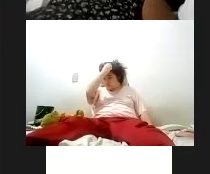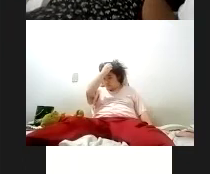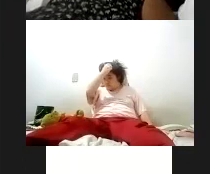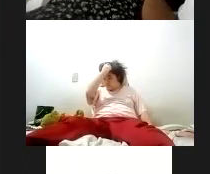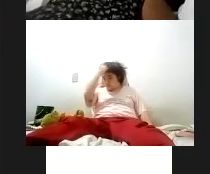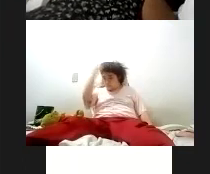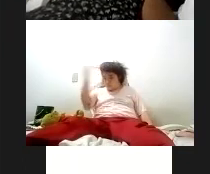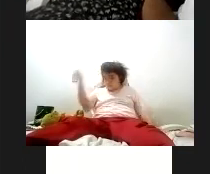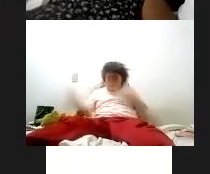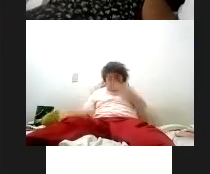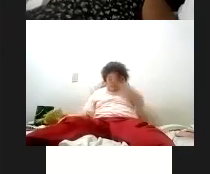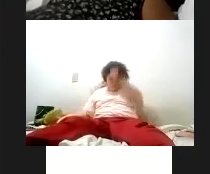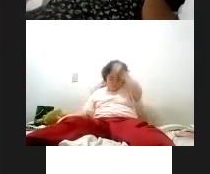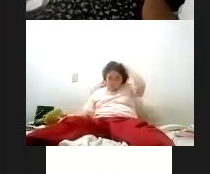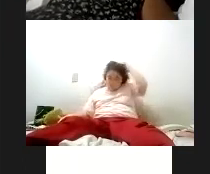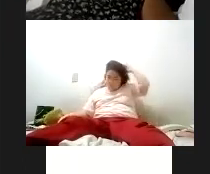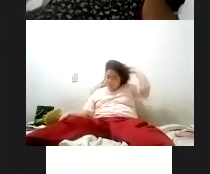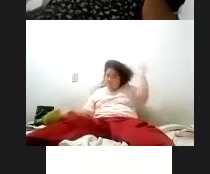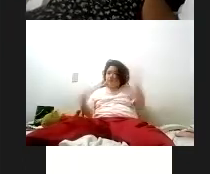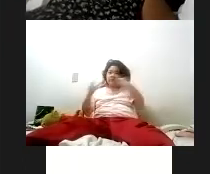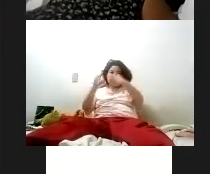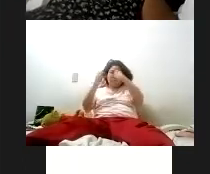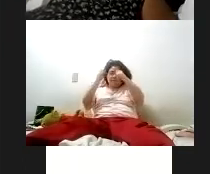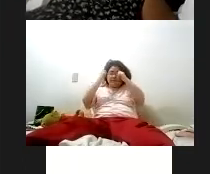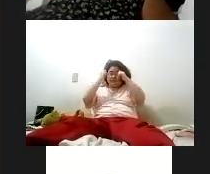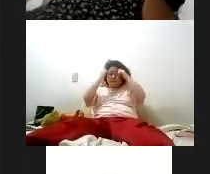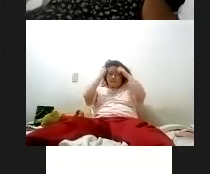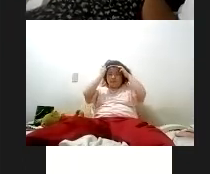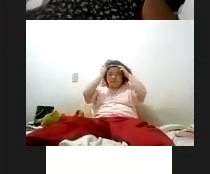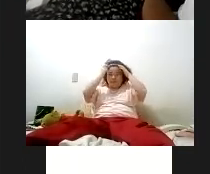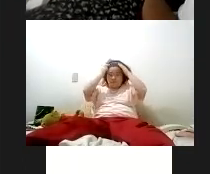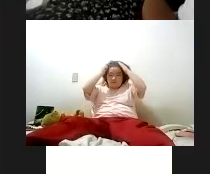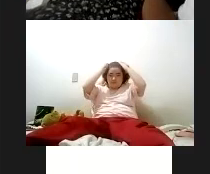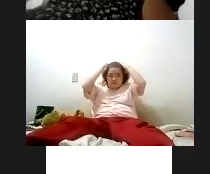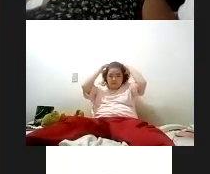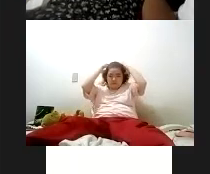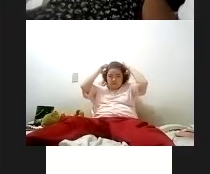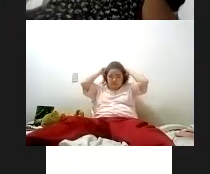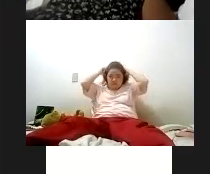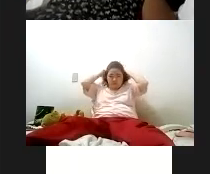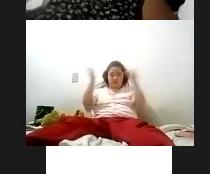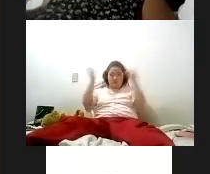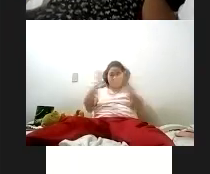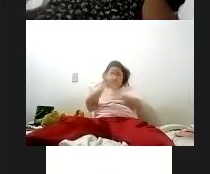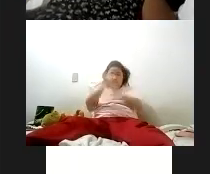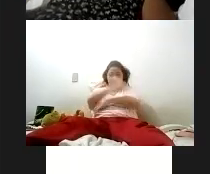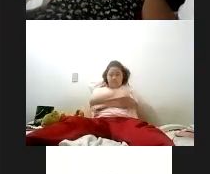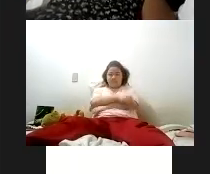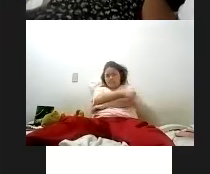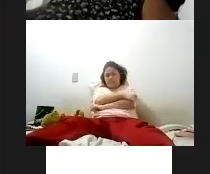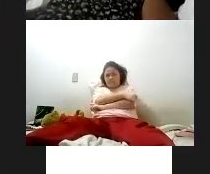talvez no momento de susto, a gente precise pensar sobre a deficiência de uma forma mais concreta. Então, ela é